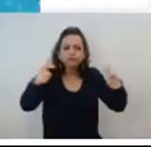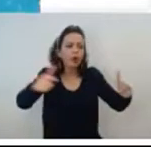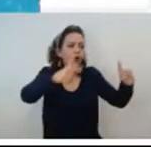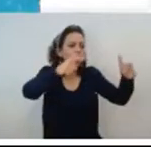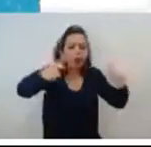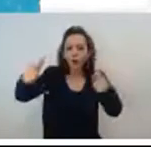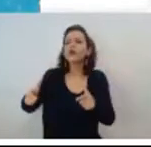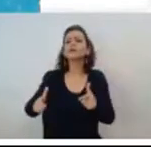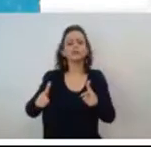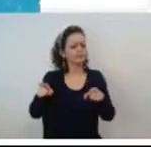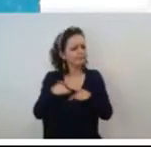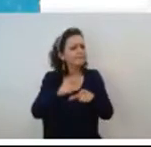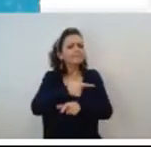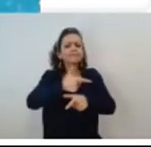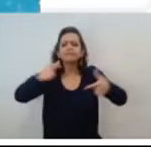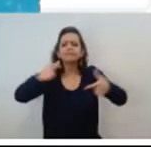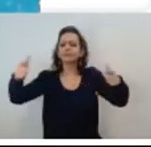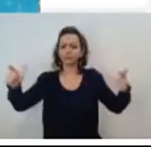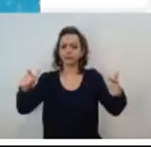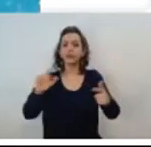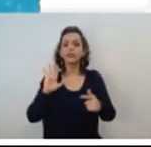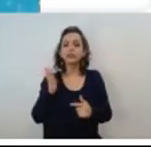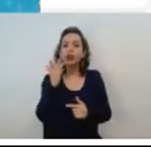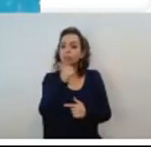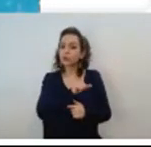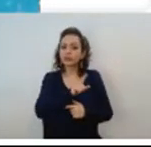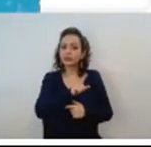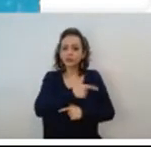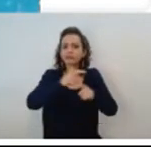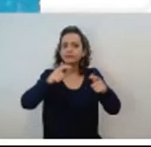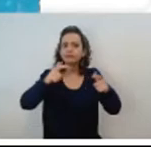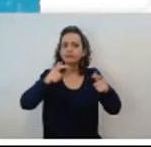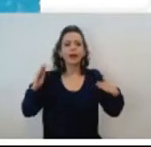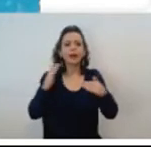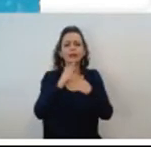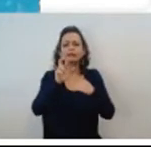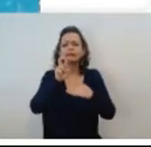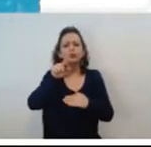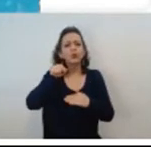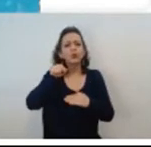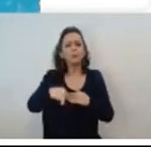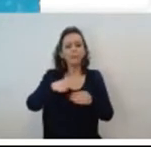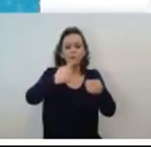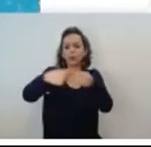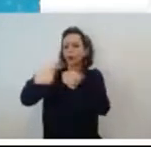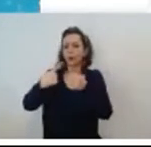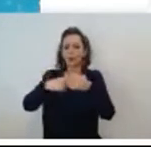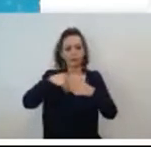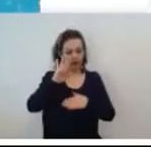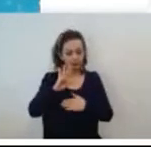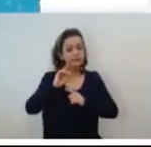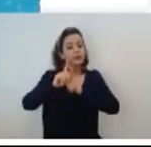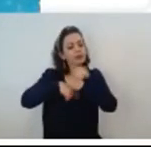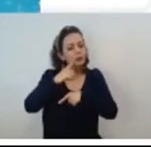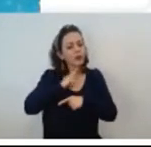de cinco mil municípios a a gente tem números que abre a mente vocês vão ter com muito mais detalhes dentro do processo do